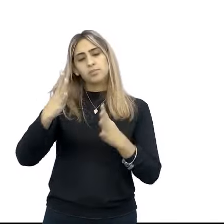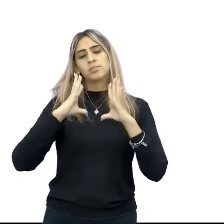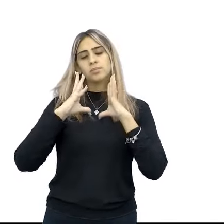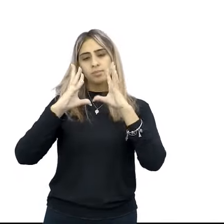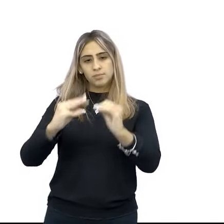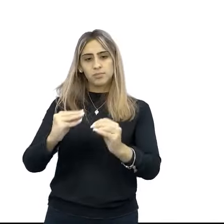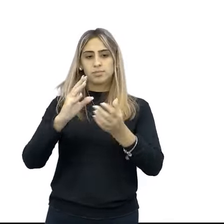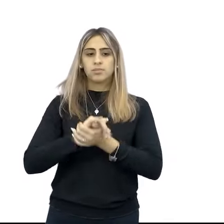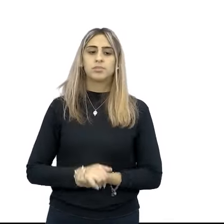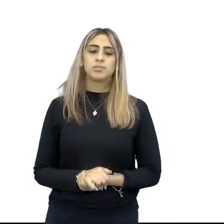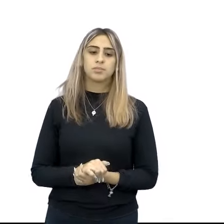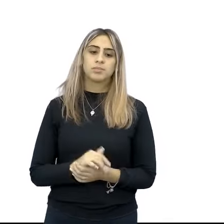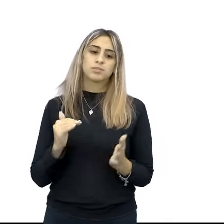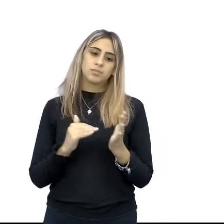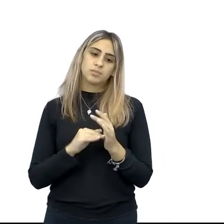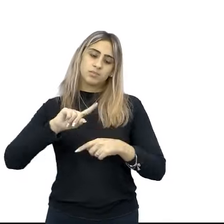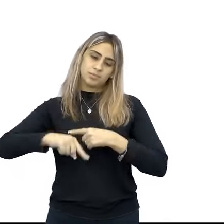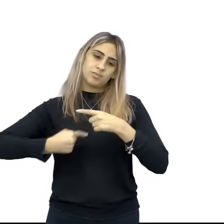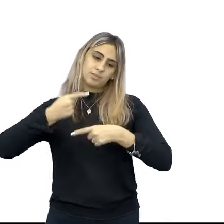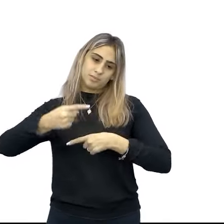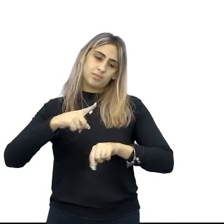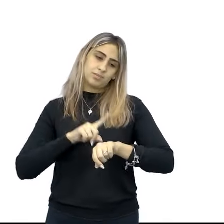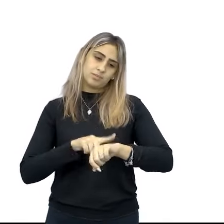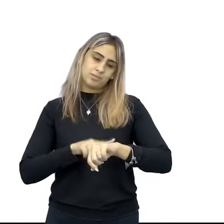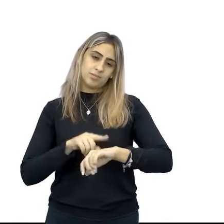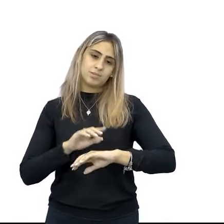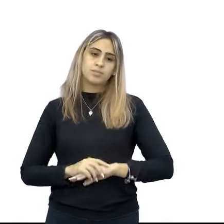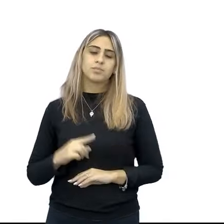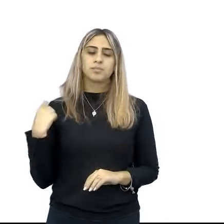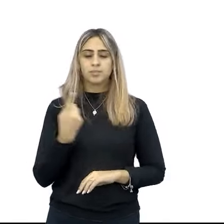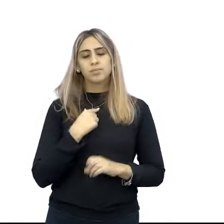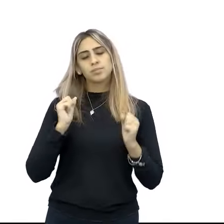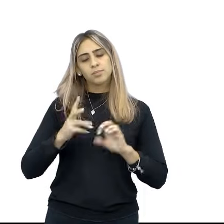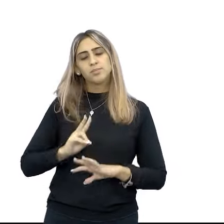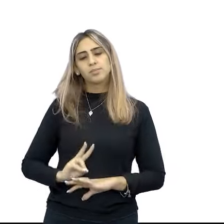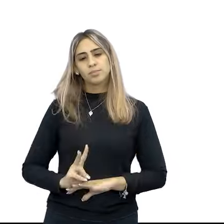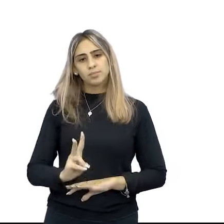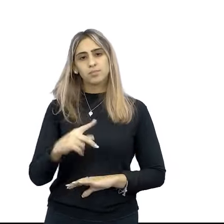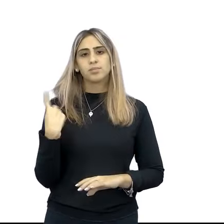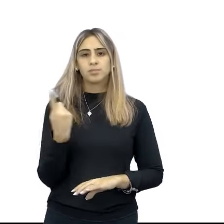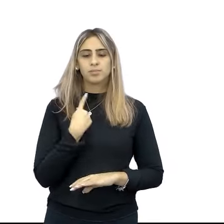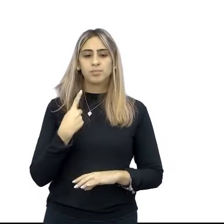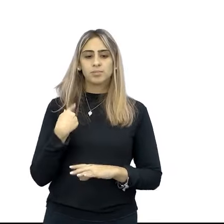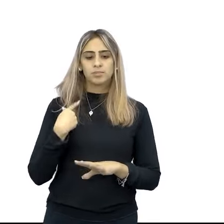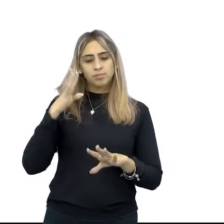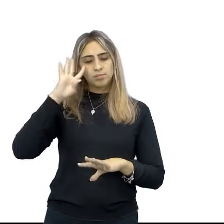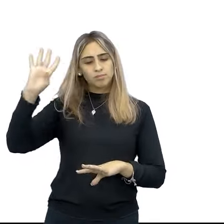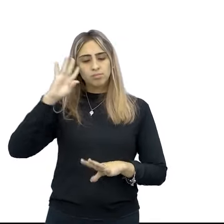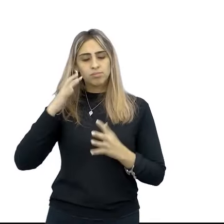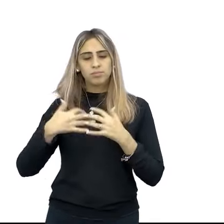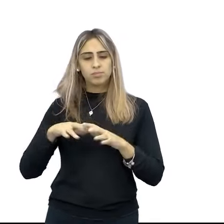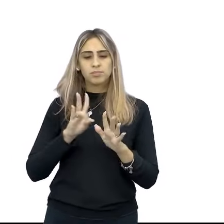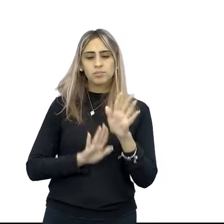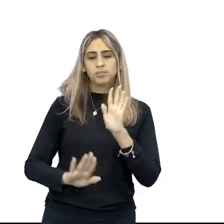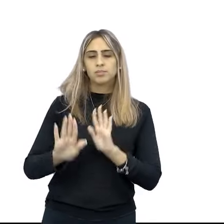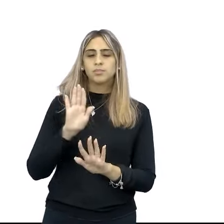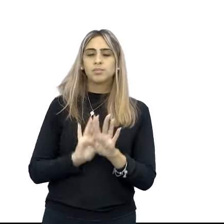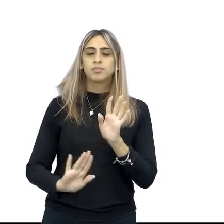a todos e até um próximo momento que nós possamos continuar aí as nossas reflexões, sempre